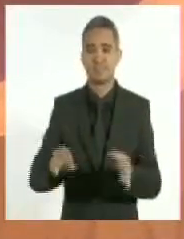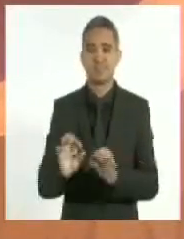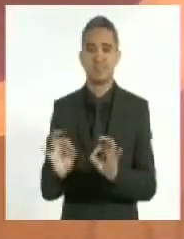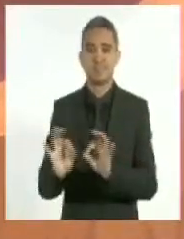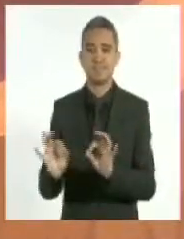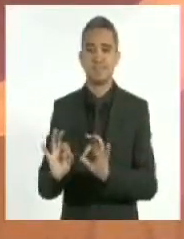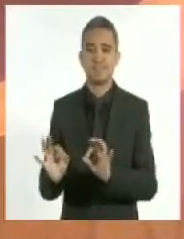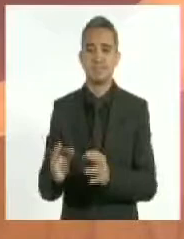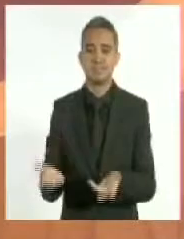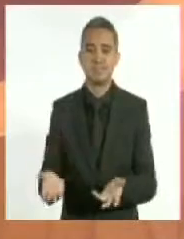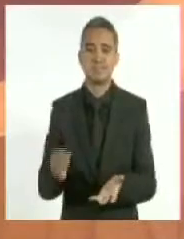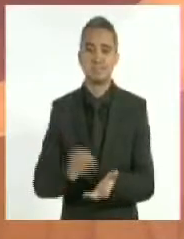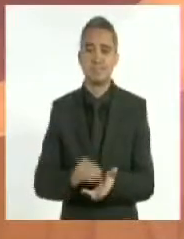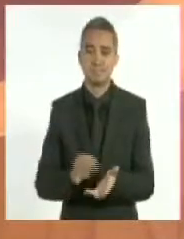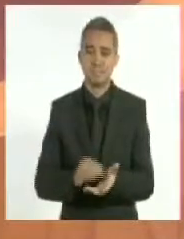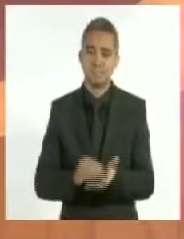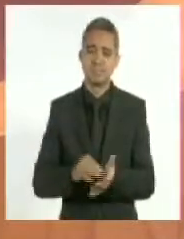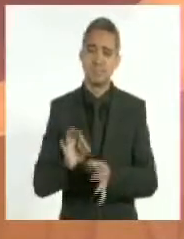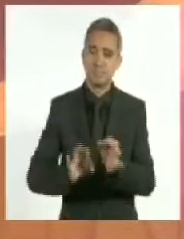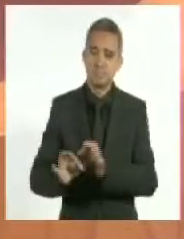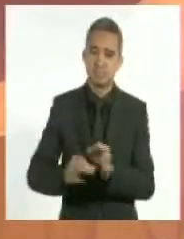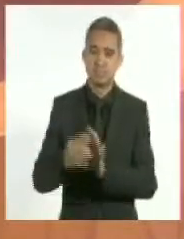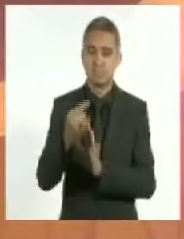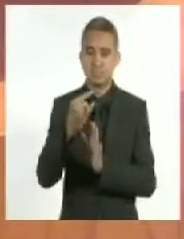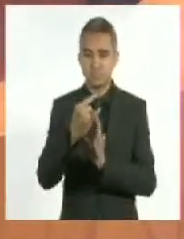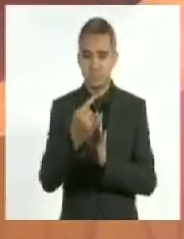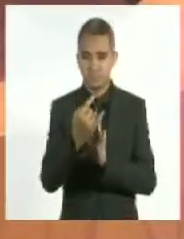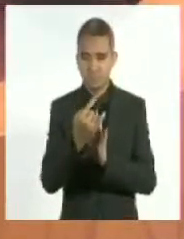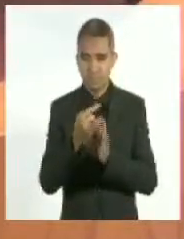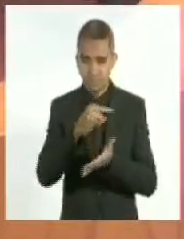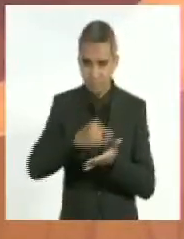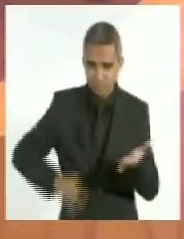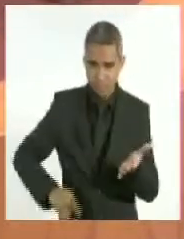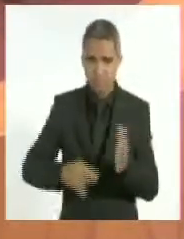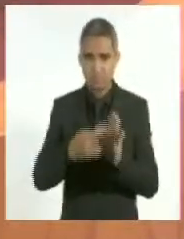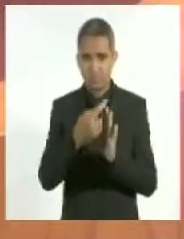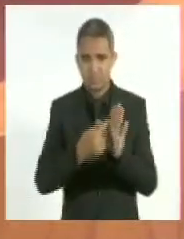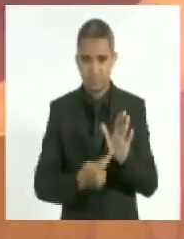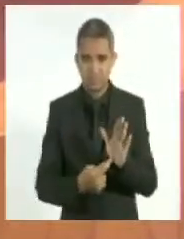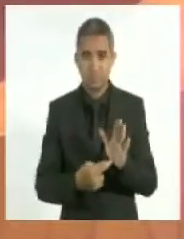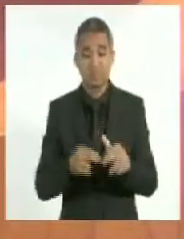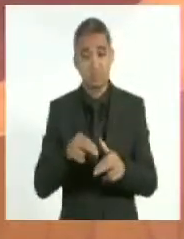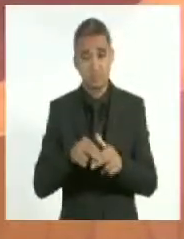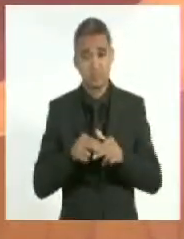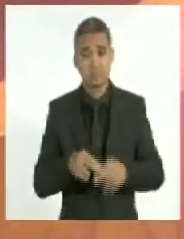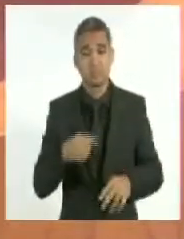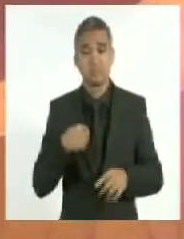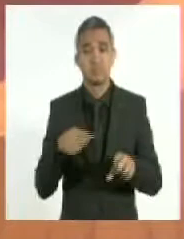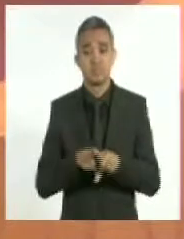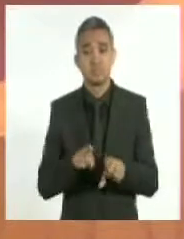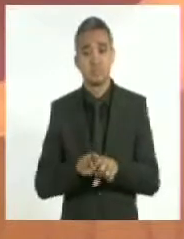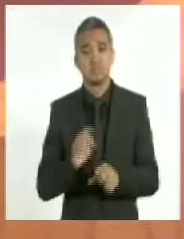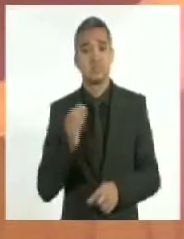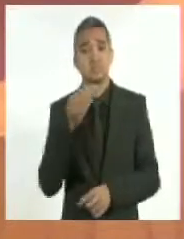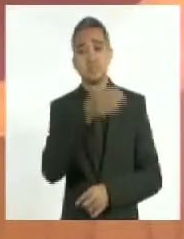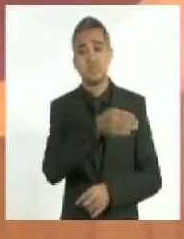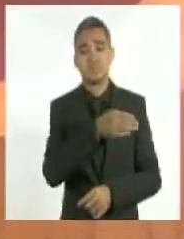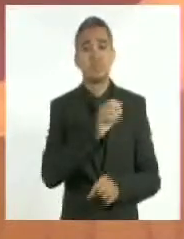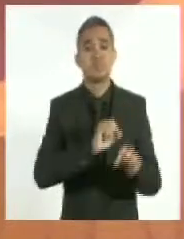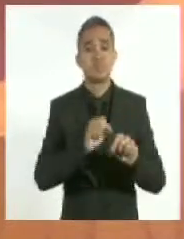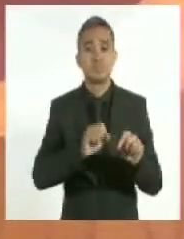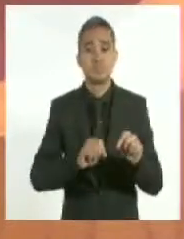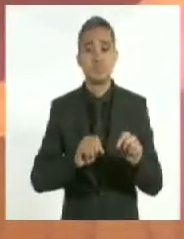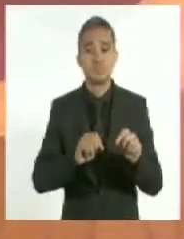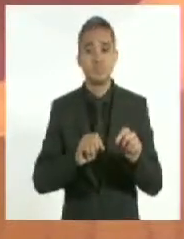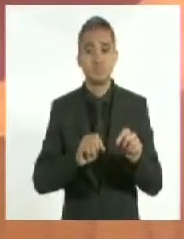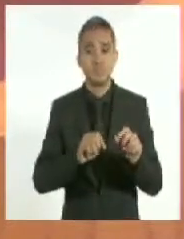Brasília junto com o deputado Manuel Ribeiro e outros deputados no sentido de influenciar o Código Mineral que está em pauta no Congresso Nacional. E